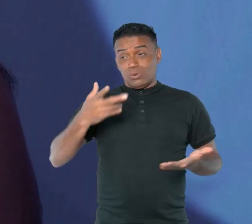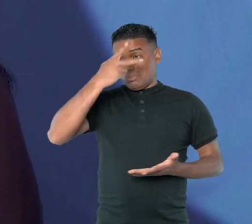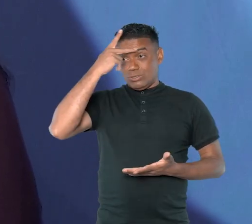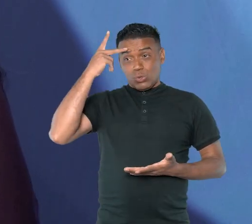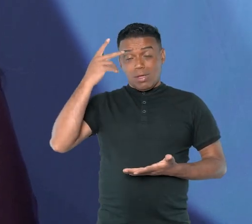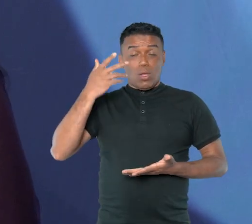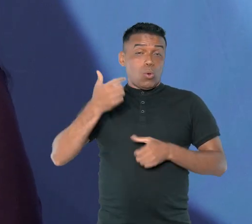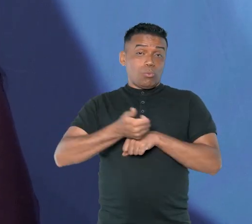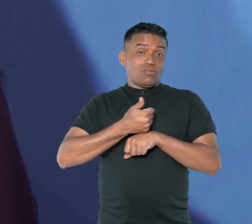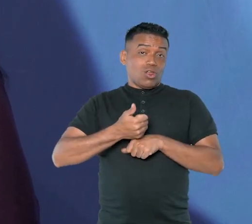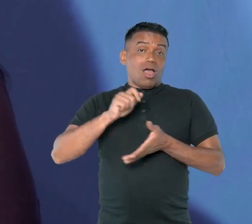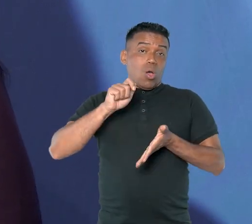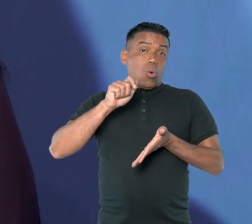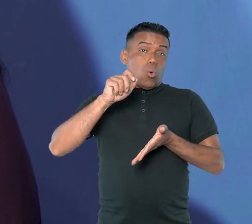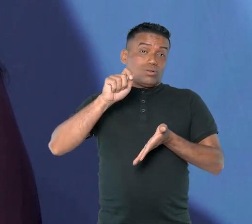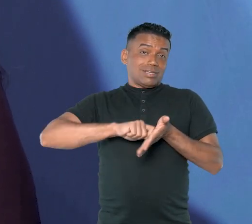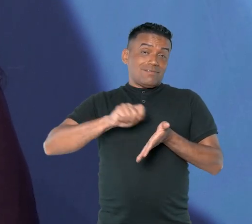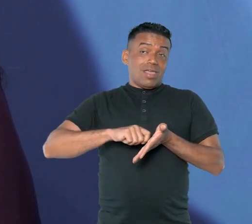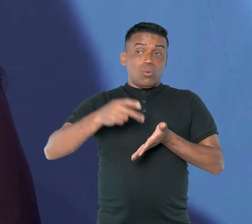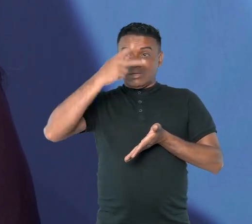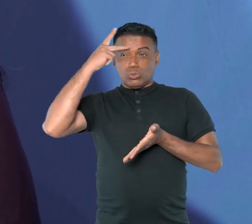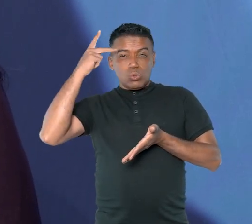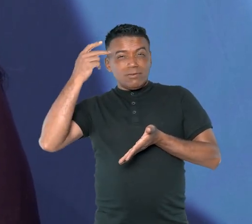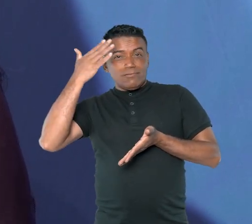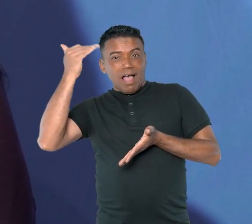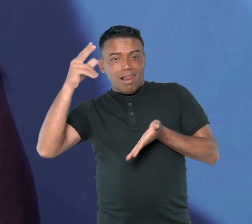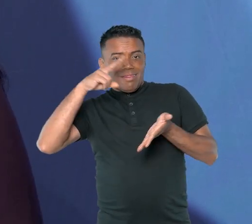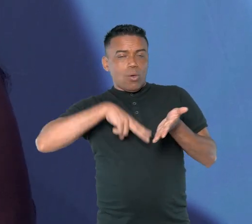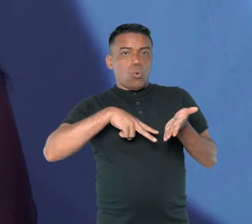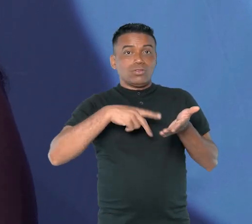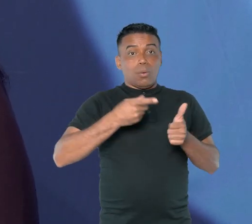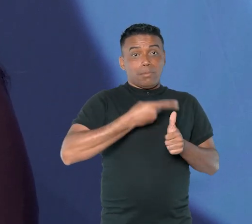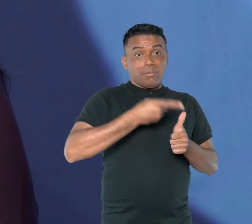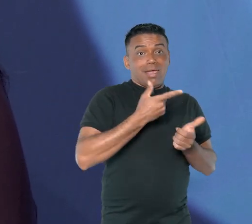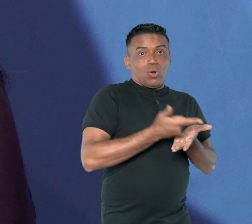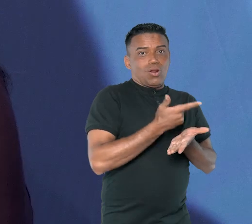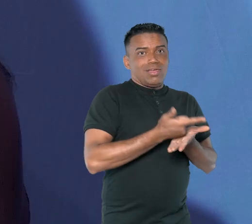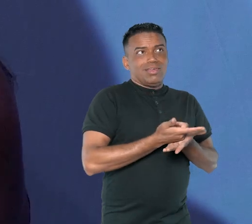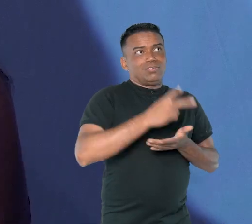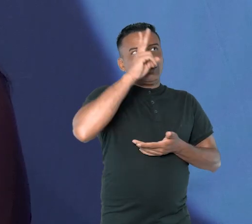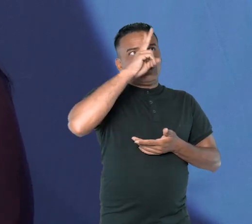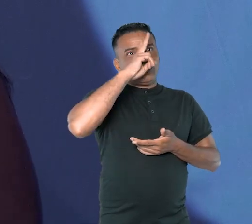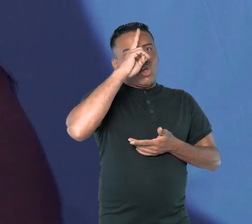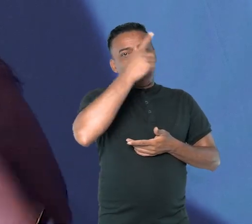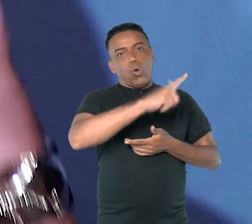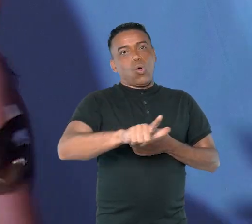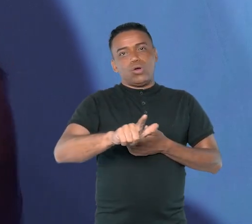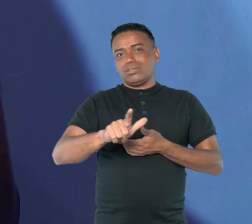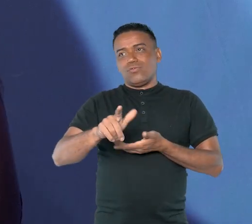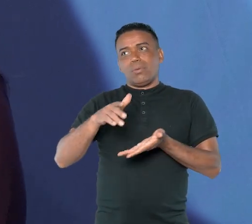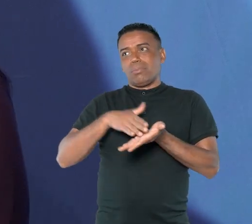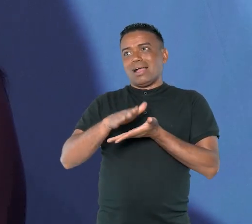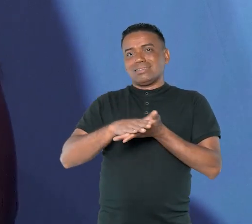né? Isso é um aval, sim, né? Mas nesse caso, o primeiro livro tem uma outra história, né? Porque foi uma edição independente,